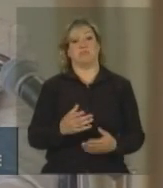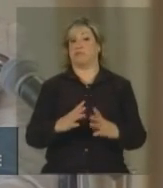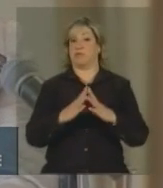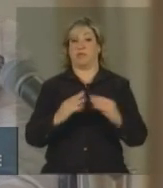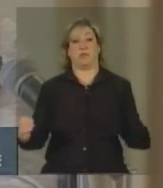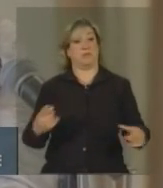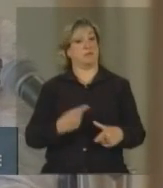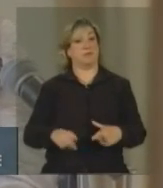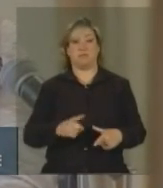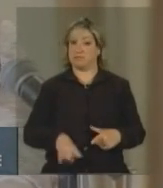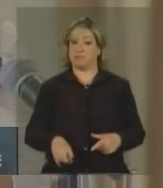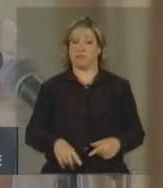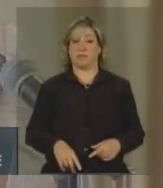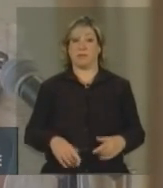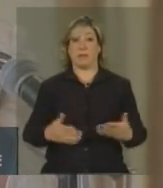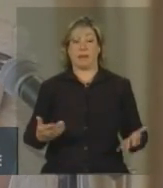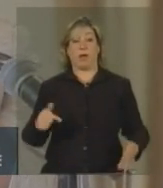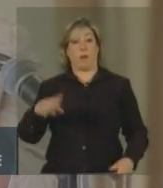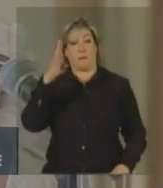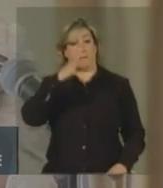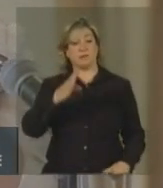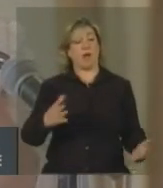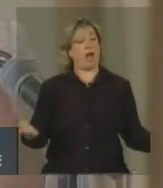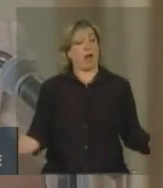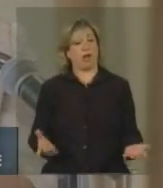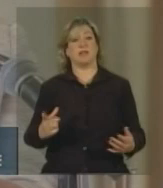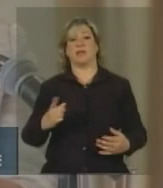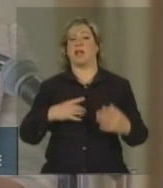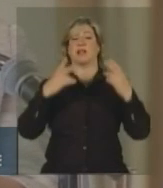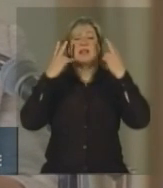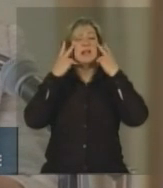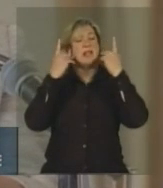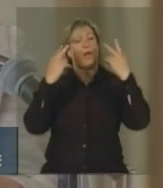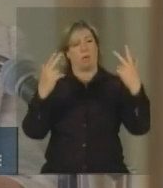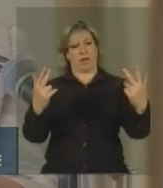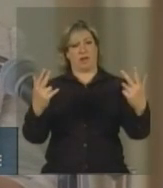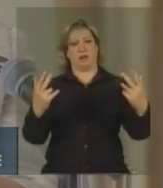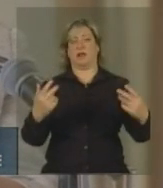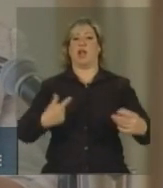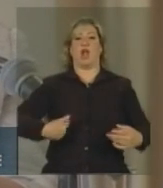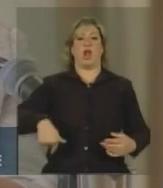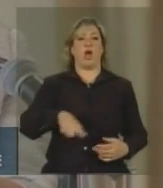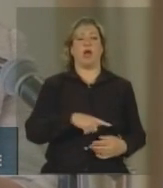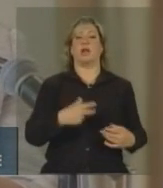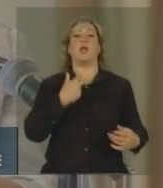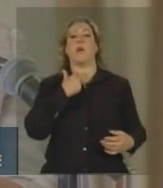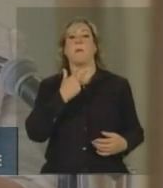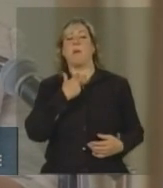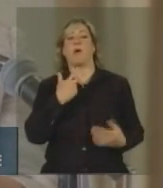Então, o Brasil está numa situação tranquila, nós não podemos ficar pregando